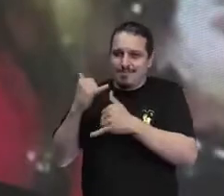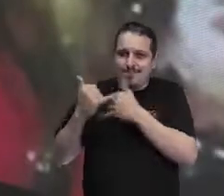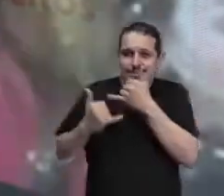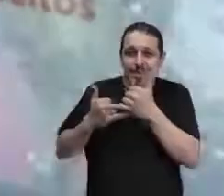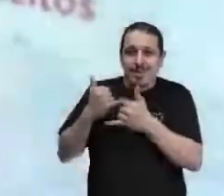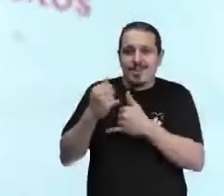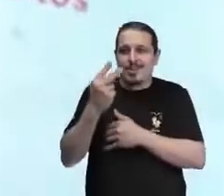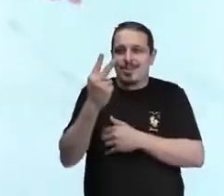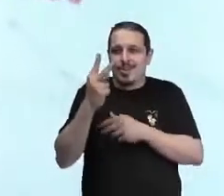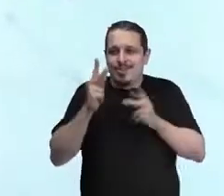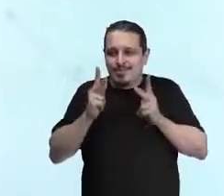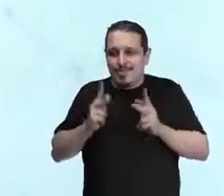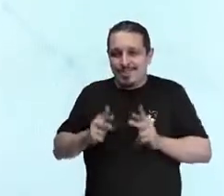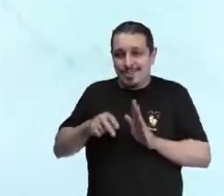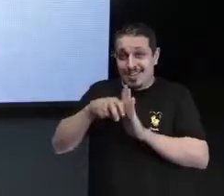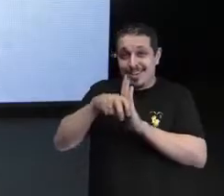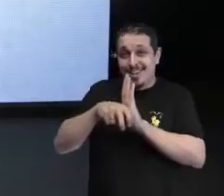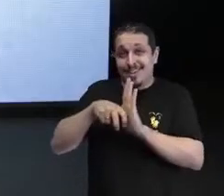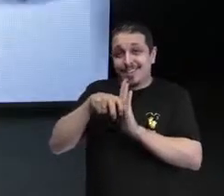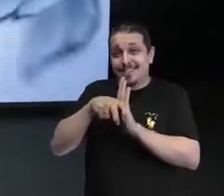cadeirantes. Foi maravilhoso.